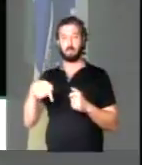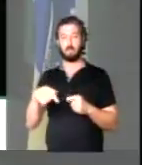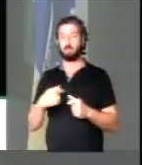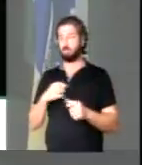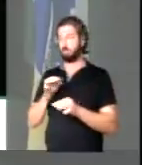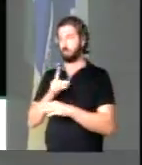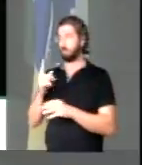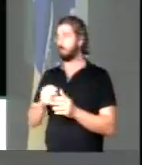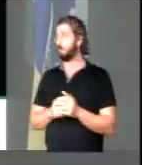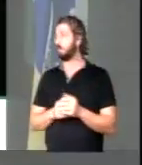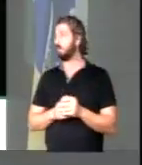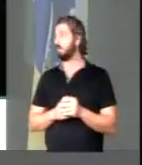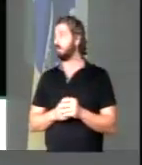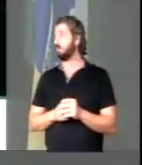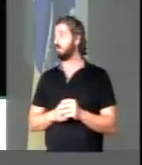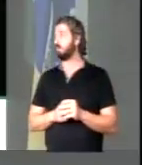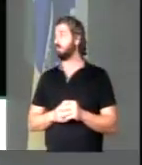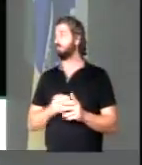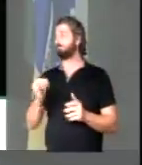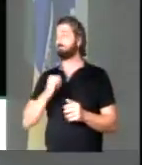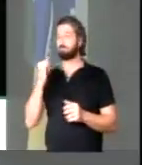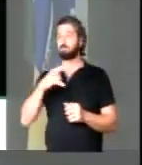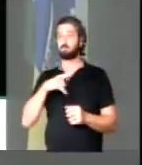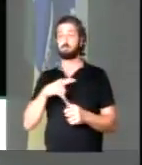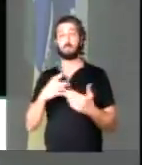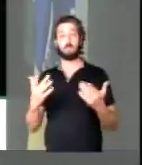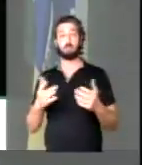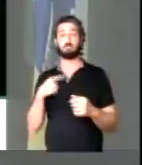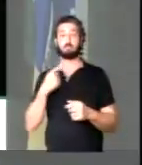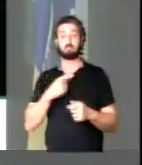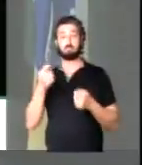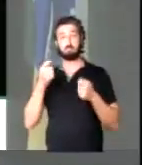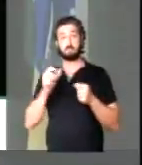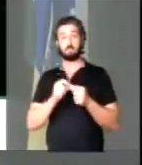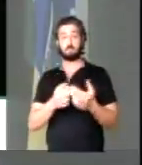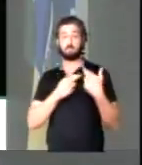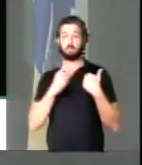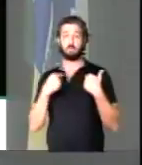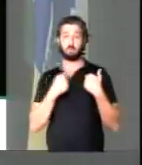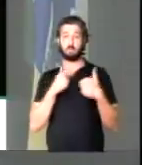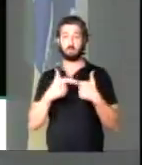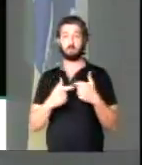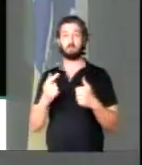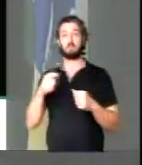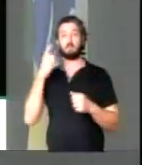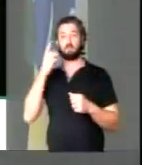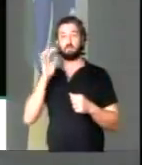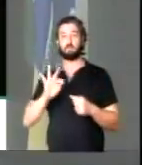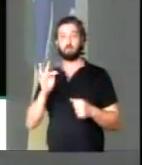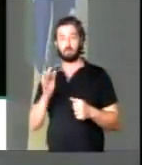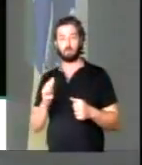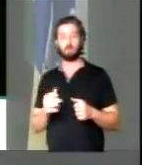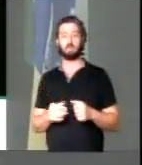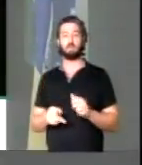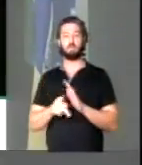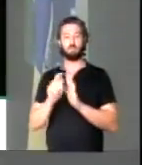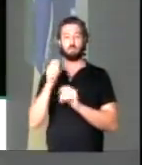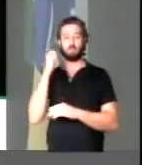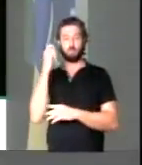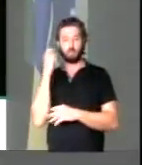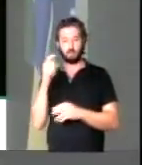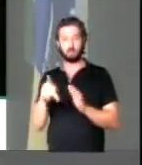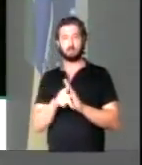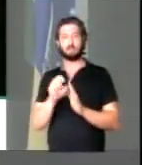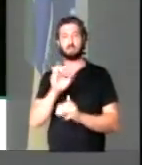para concluir, presidente, é pertinente, e nós procuramos fazer a nossa parte como deputado federal do Rio Grande do Sul,